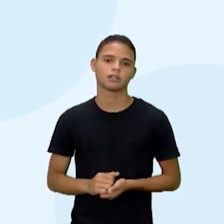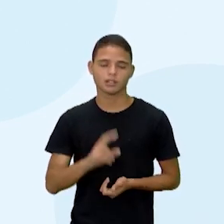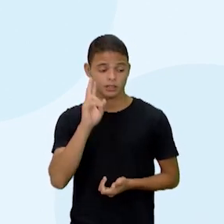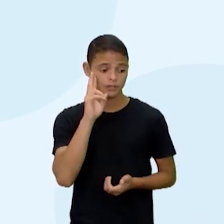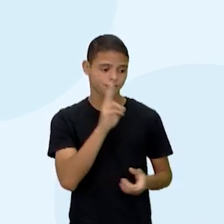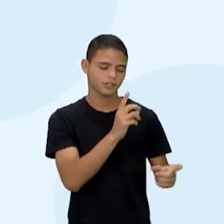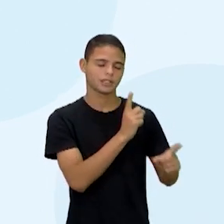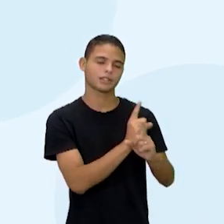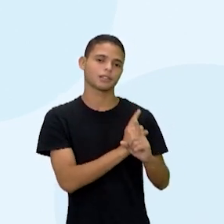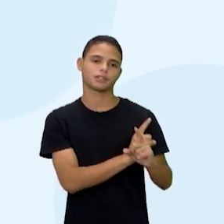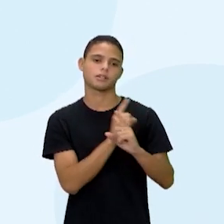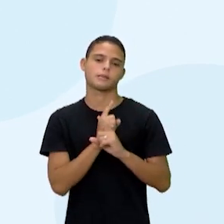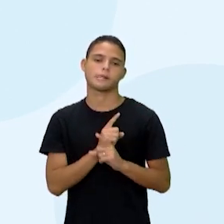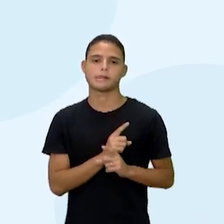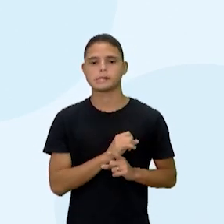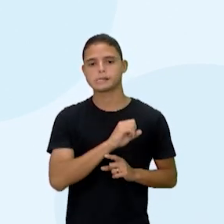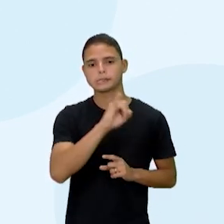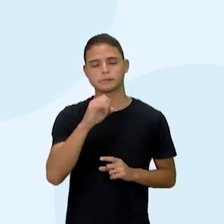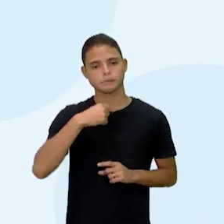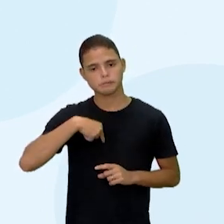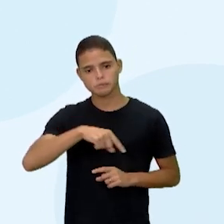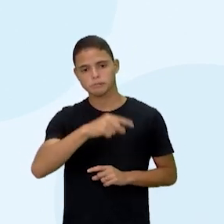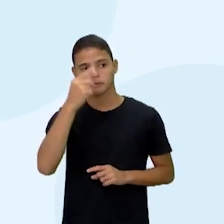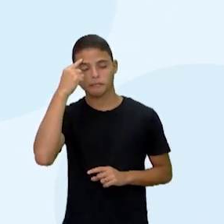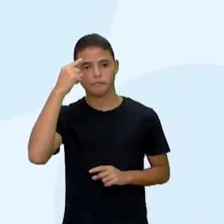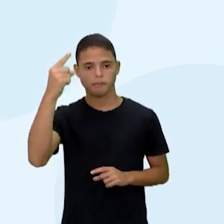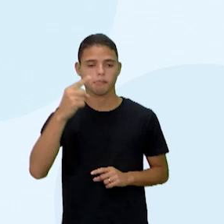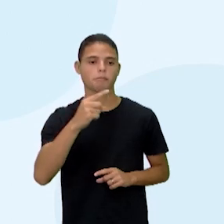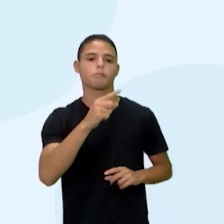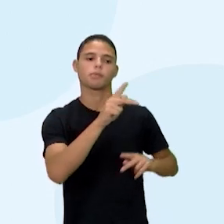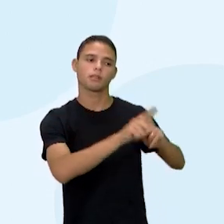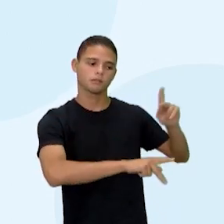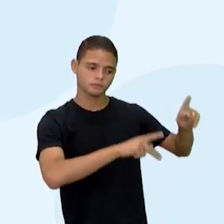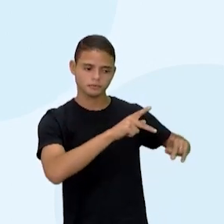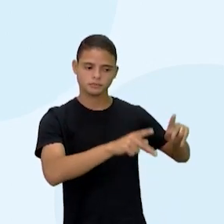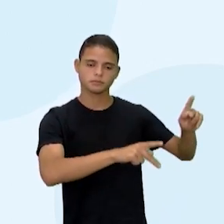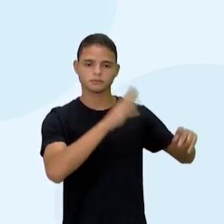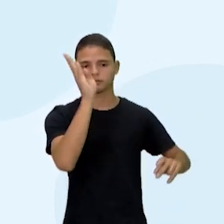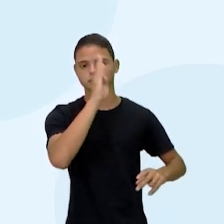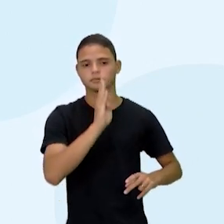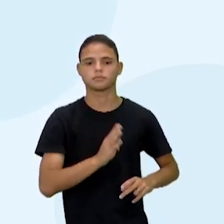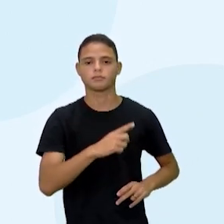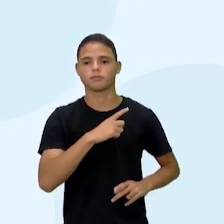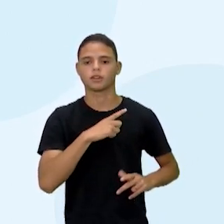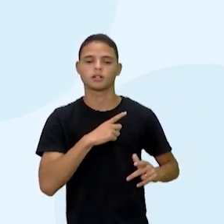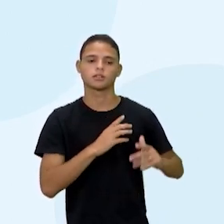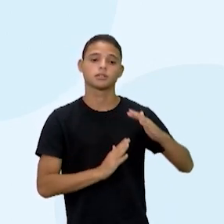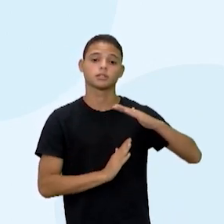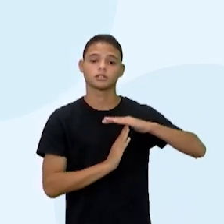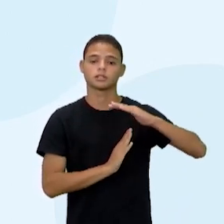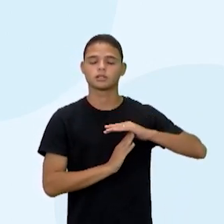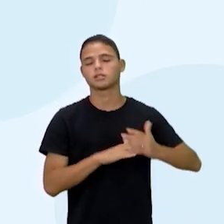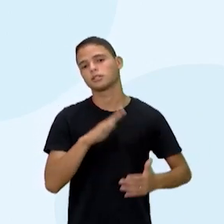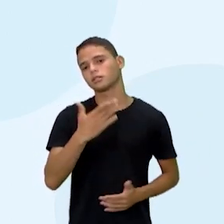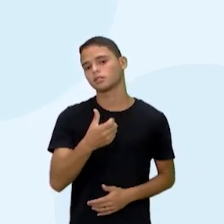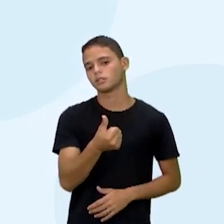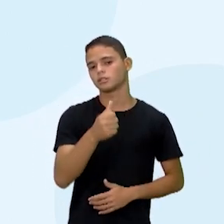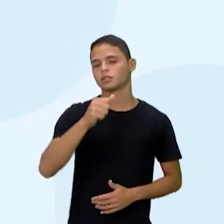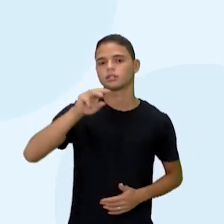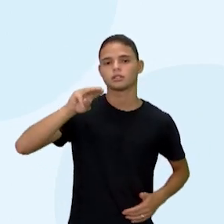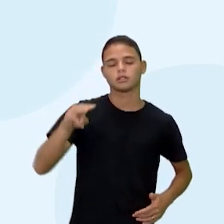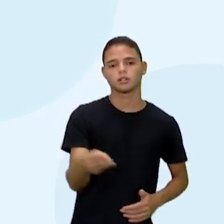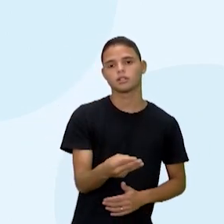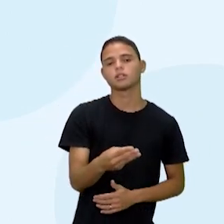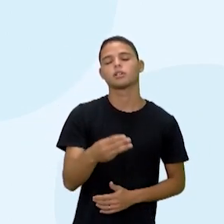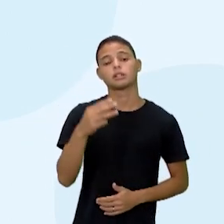reconhecê-los na sala de aula. Se a gente for pensar na população brasileira e considerar o percentual mínimo, a gente tem pelo menos 6 milhões de